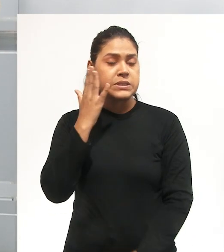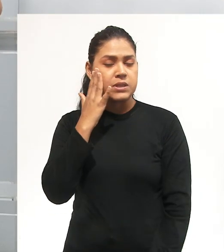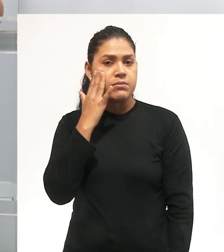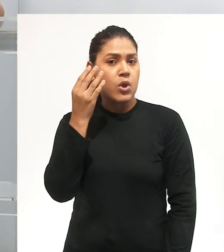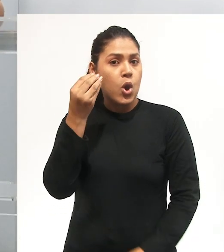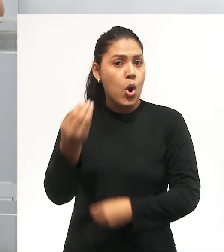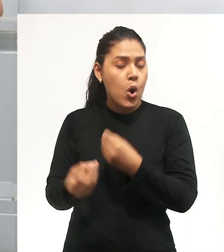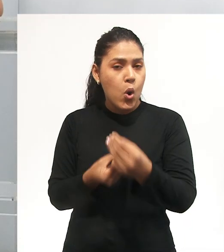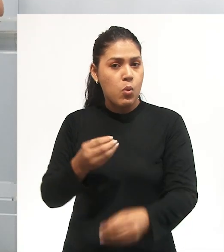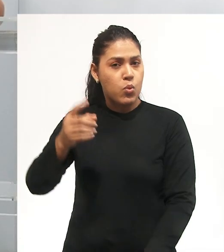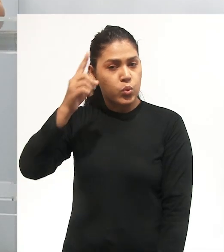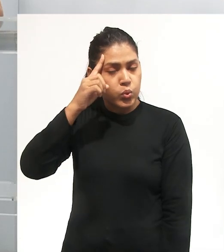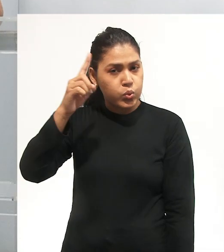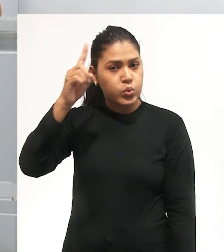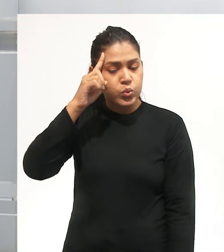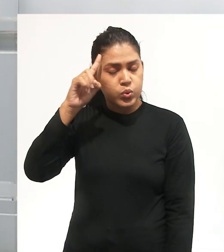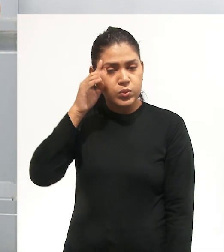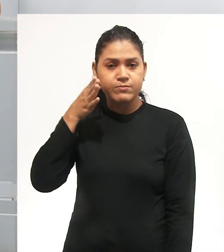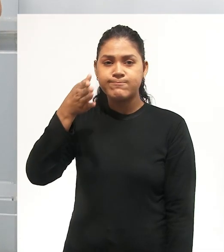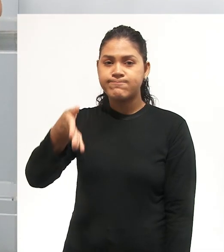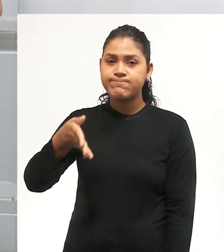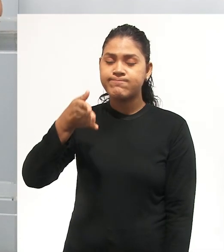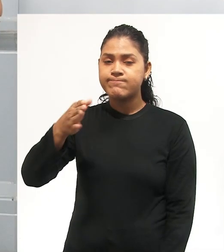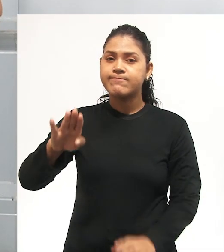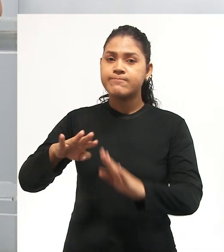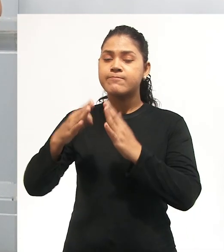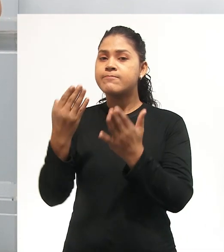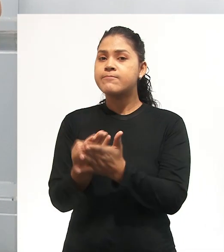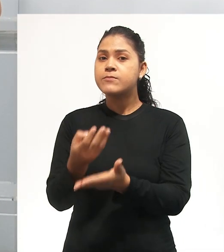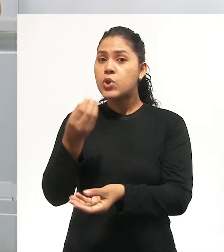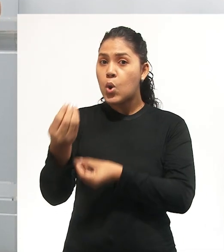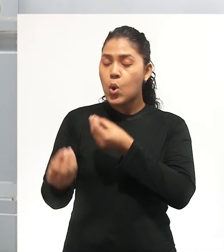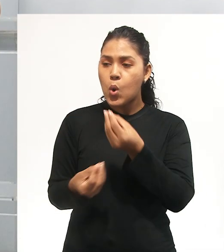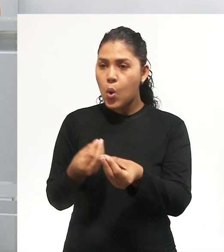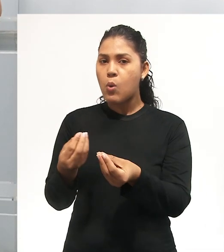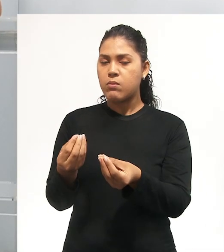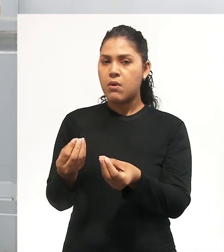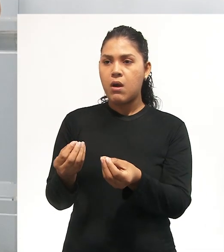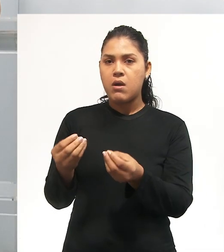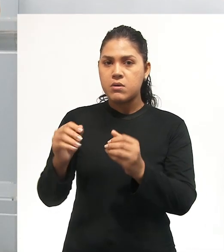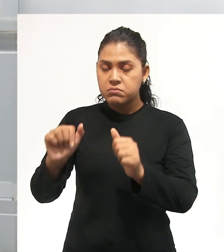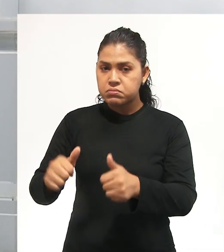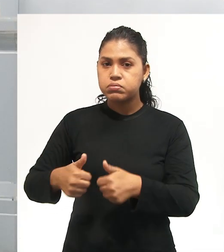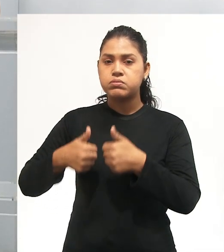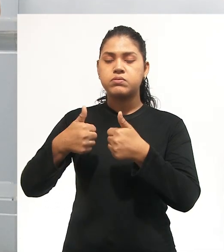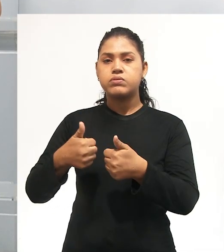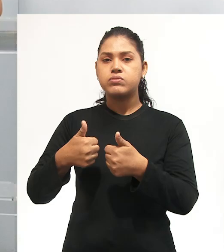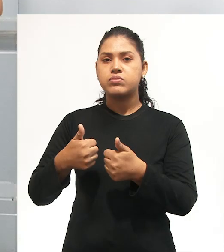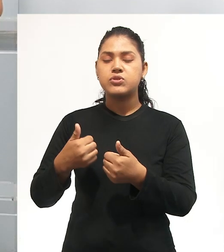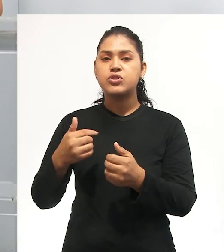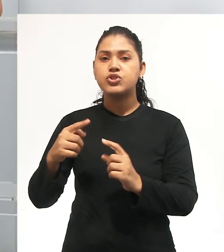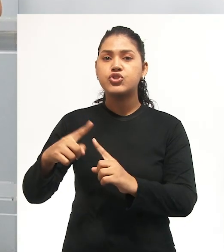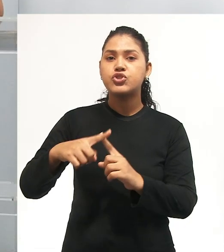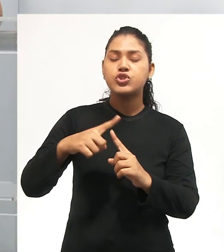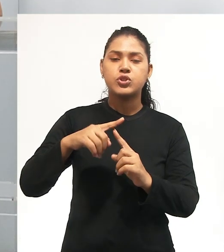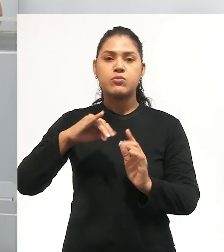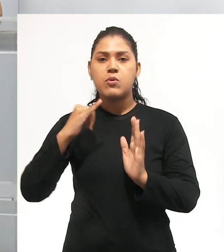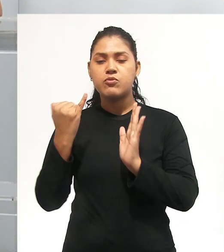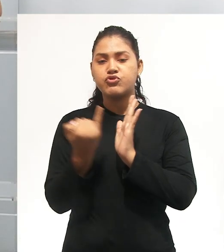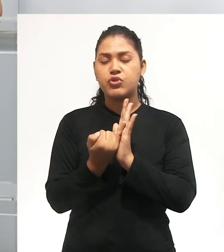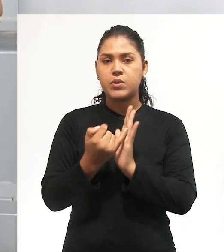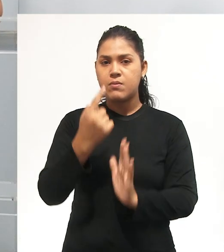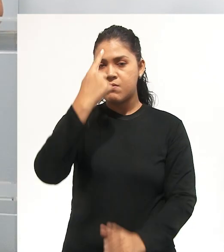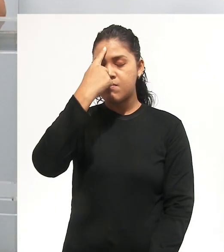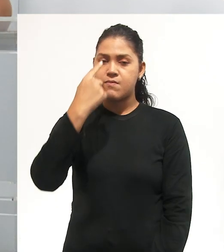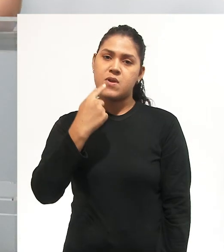ponto, né? E aí a realidade escolar é um ponto muito importante dentro dessa disciplina, que é um projeto